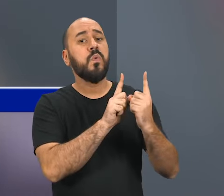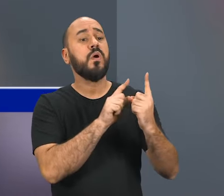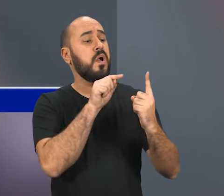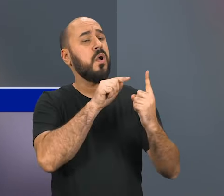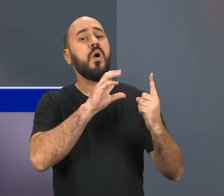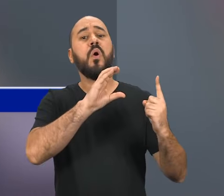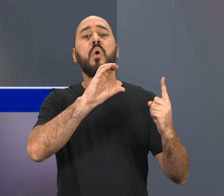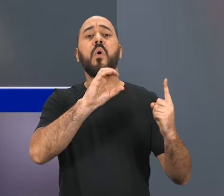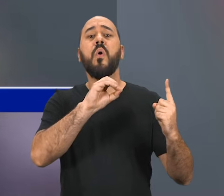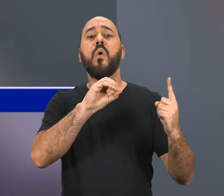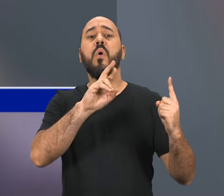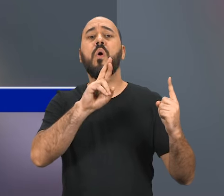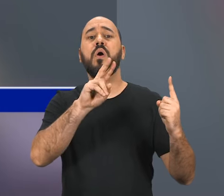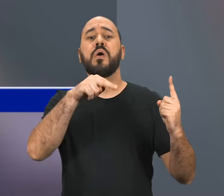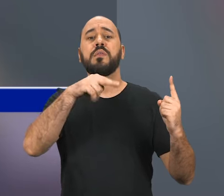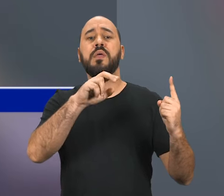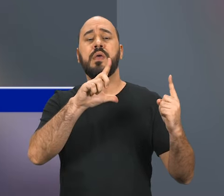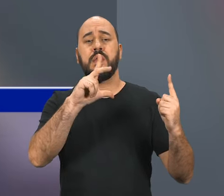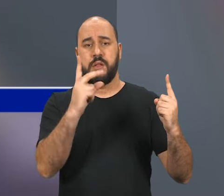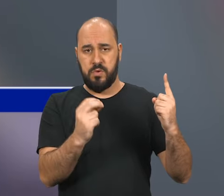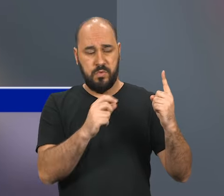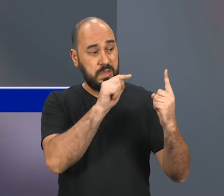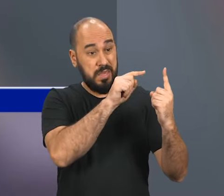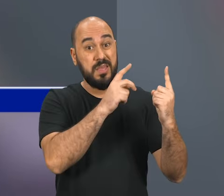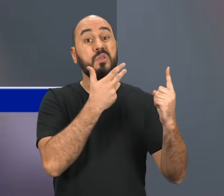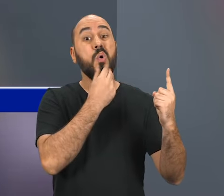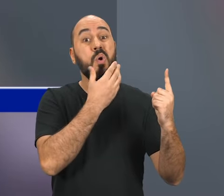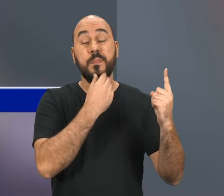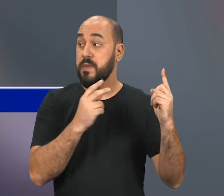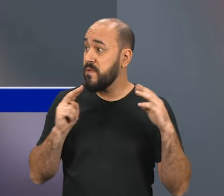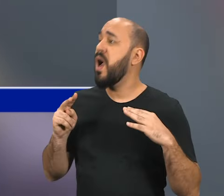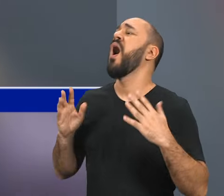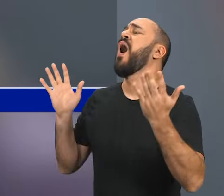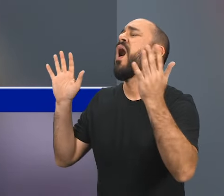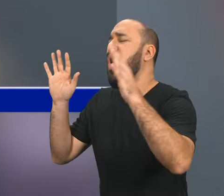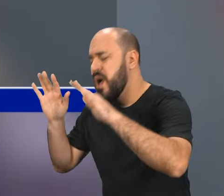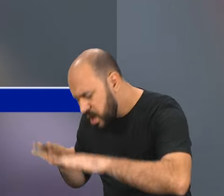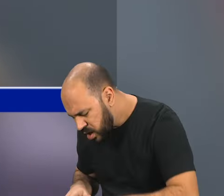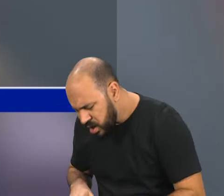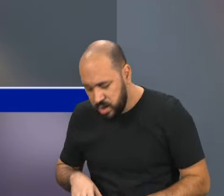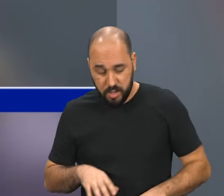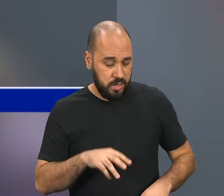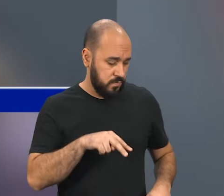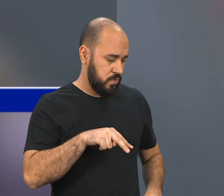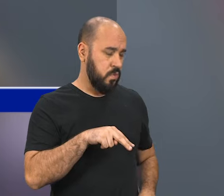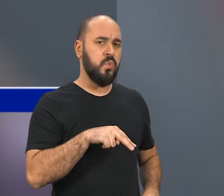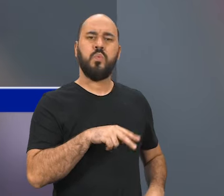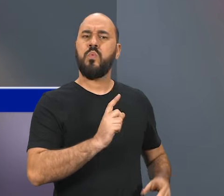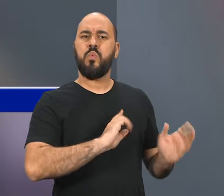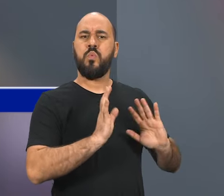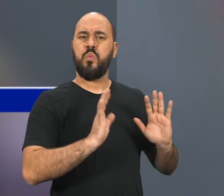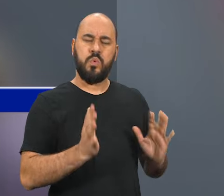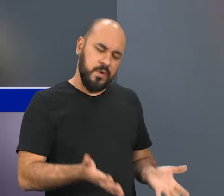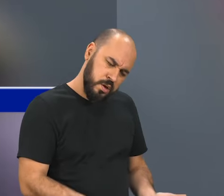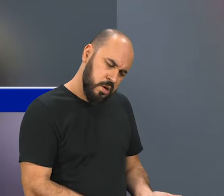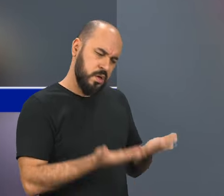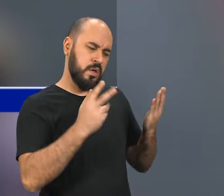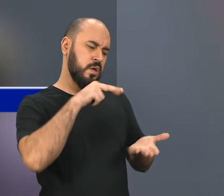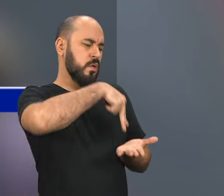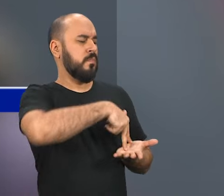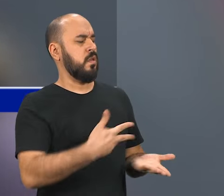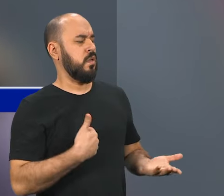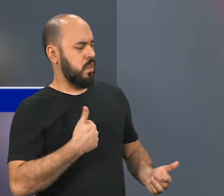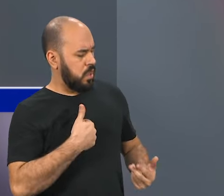seu encontro, e prostrando-se-lhe aos pés, o adorou. Mas Pedro o levantou, dizendo,